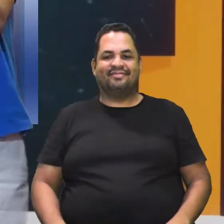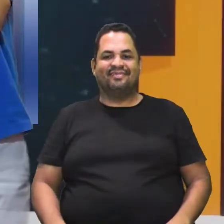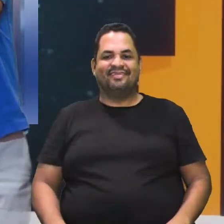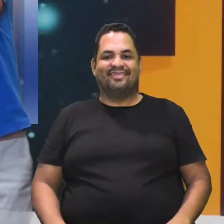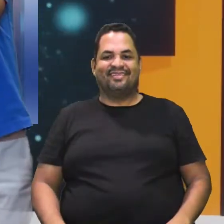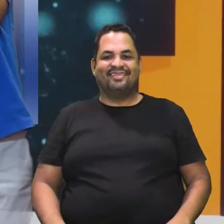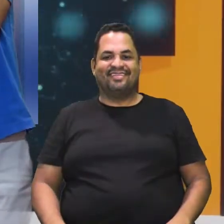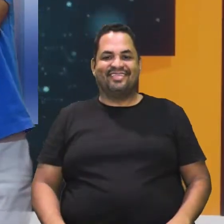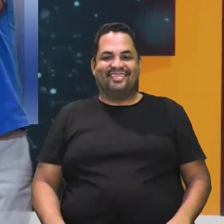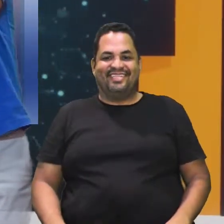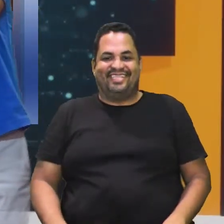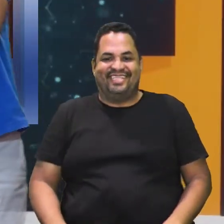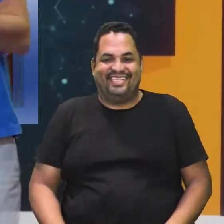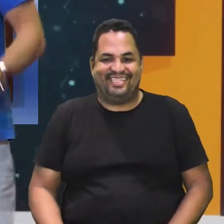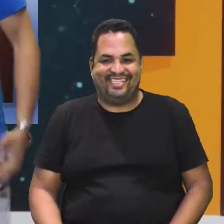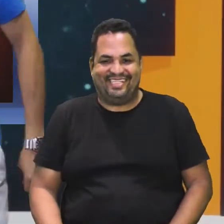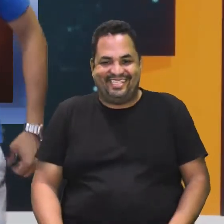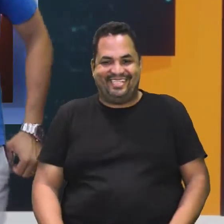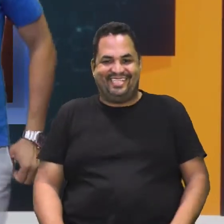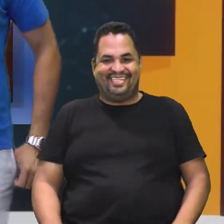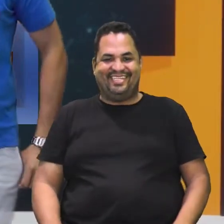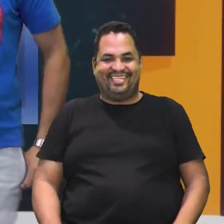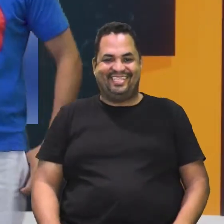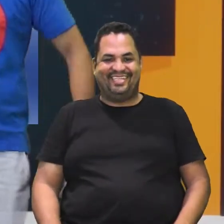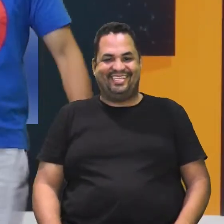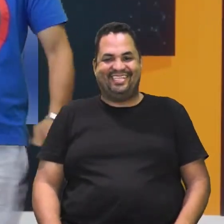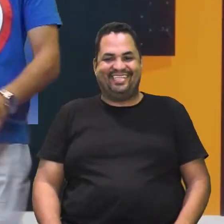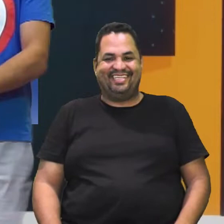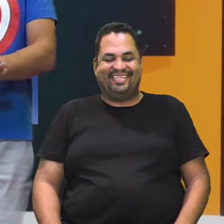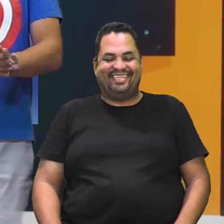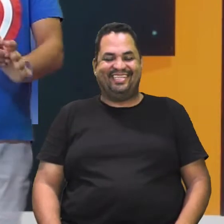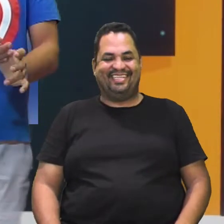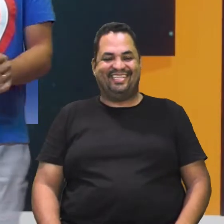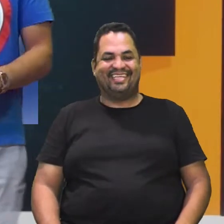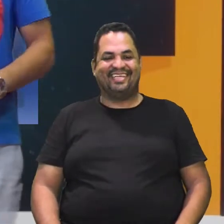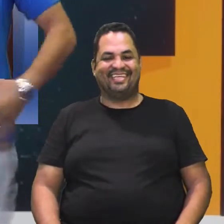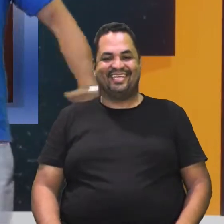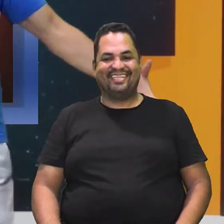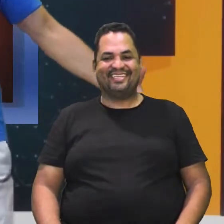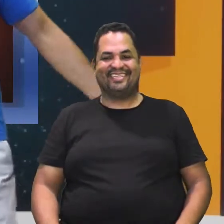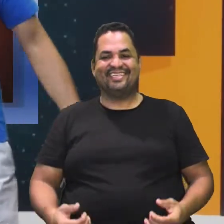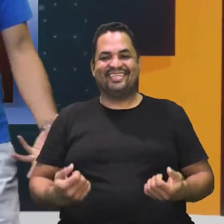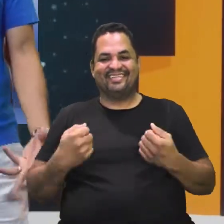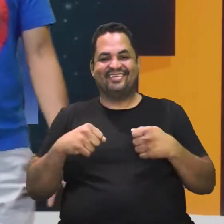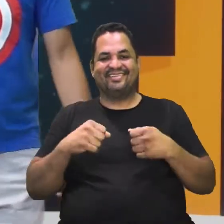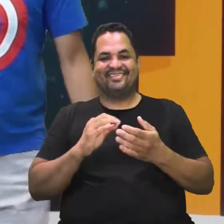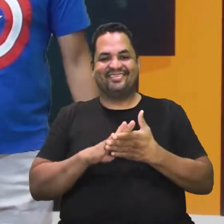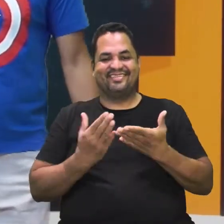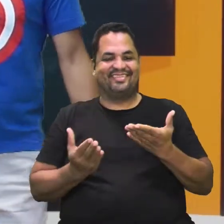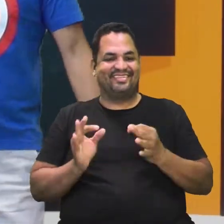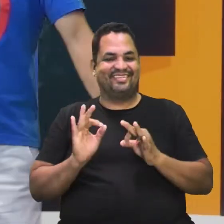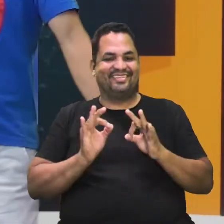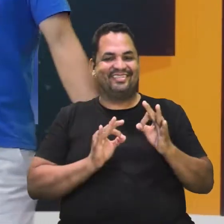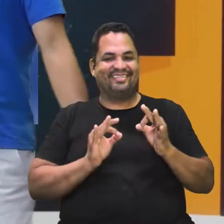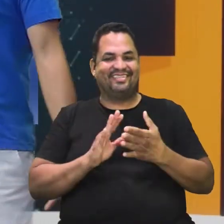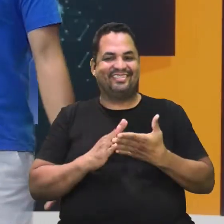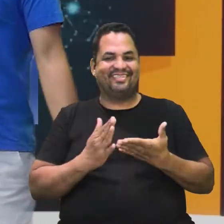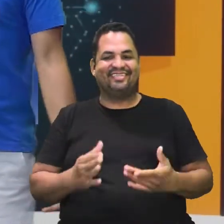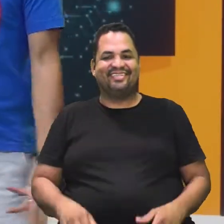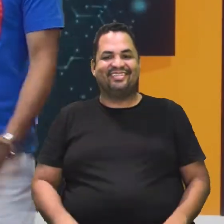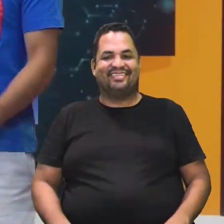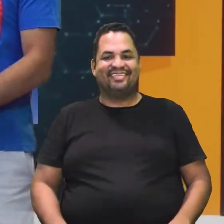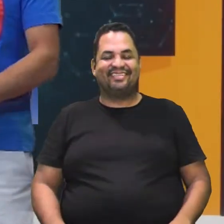hipérbole. Não inventa. Não tenta, não. A gente pode criar aquilo. A gente cria umas